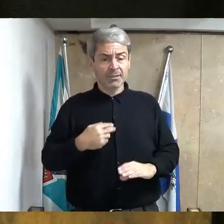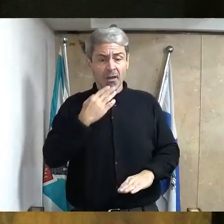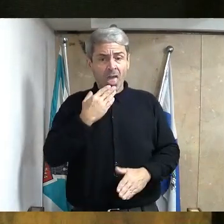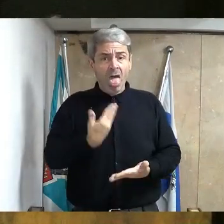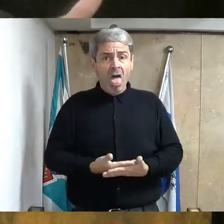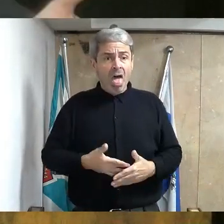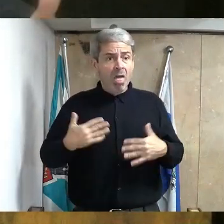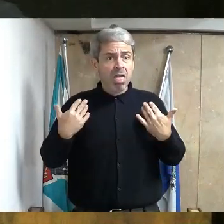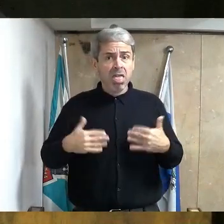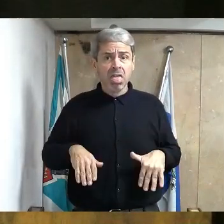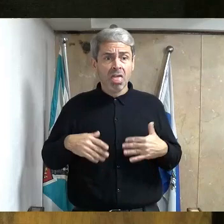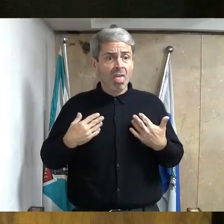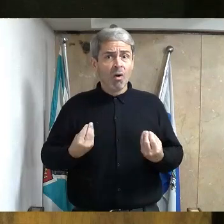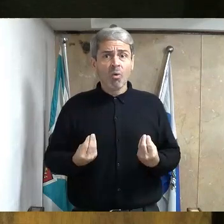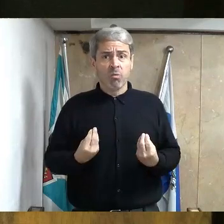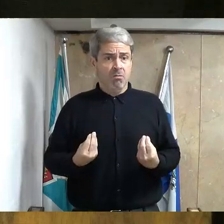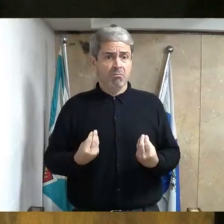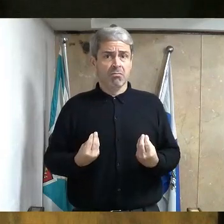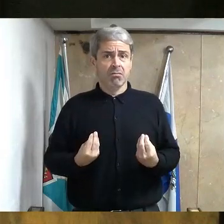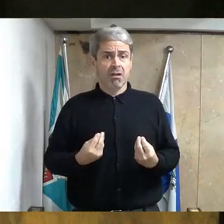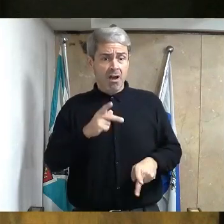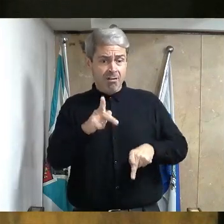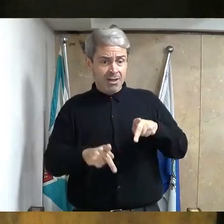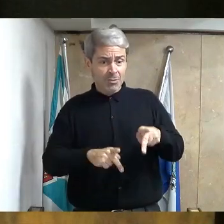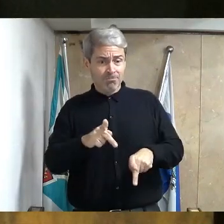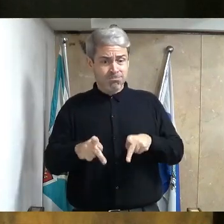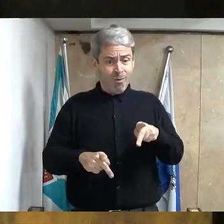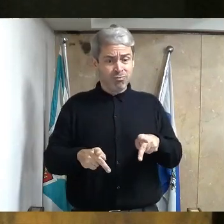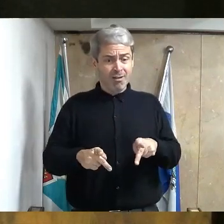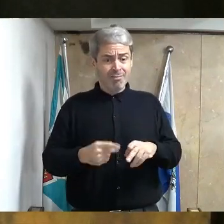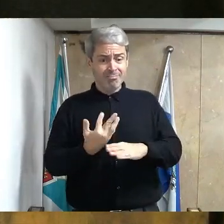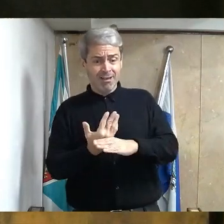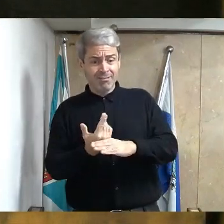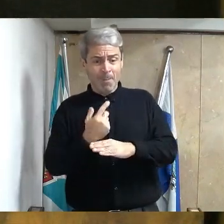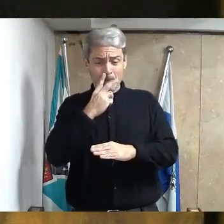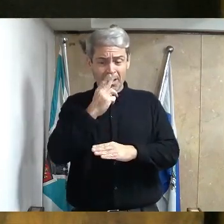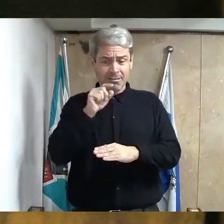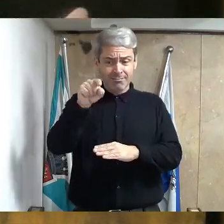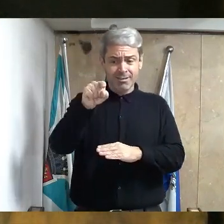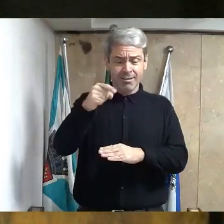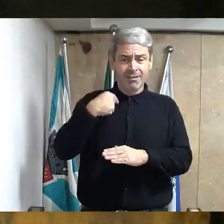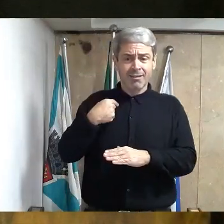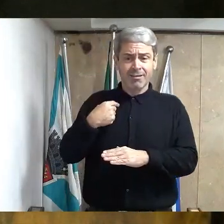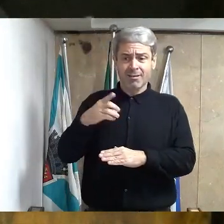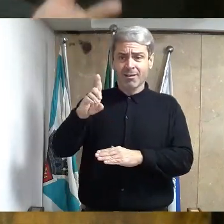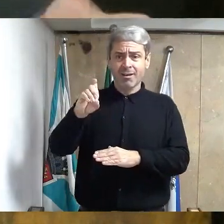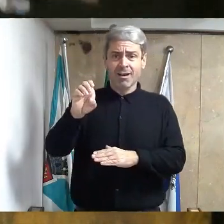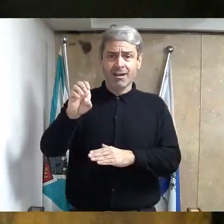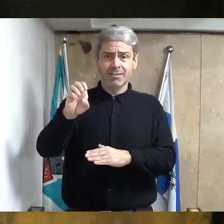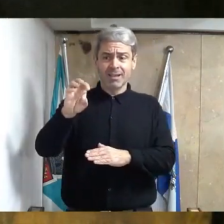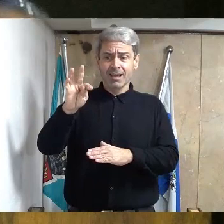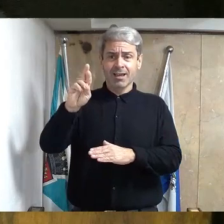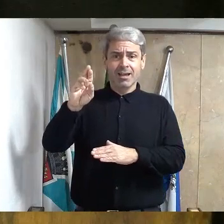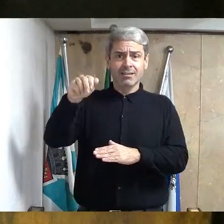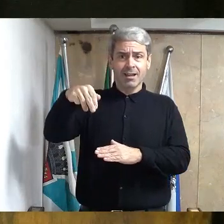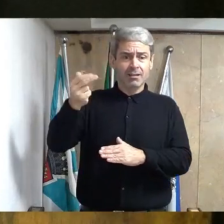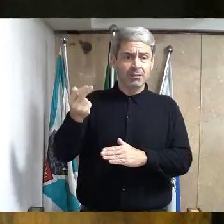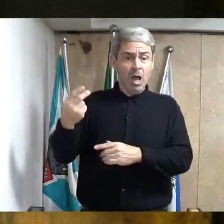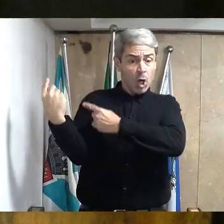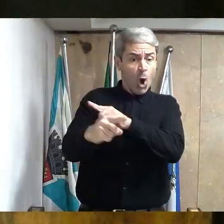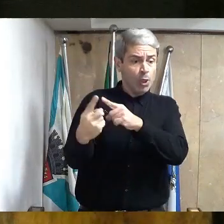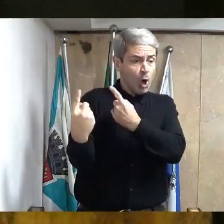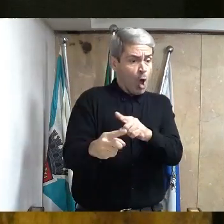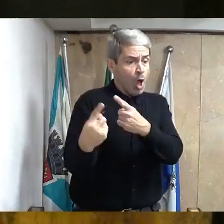acontecendo com o munícipe da nossa cidade, senhor presidente. Parece que o Detran mirou só o munícipe da nossa